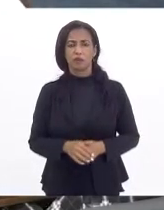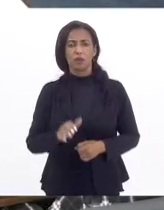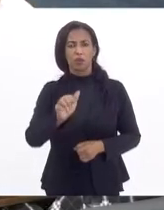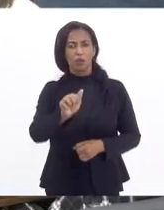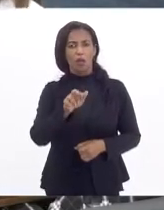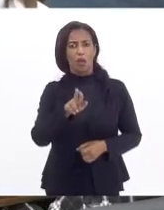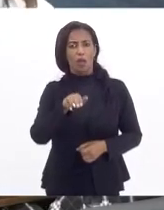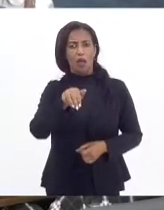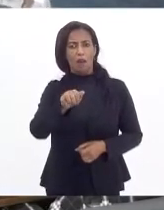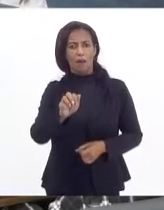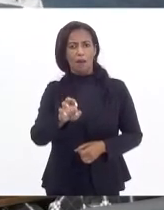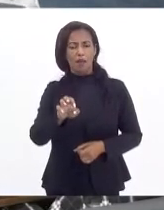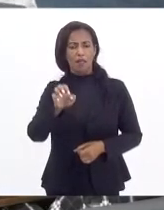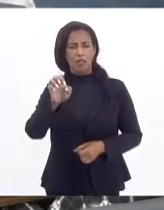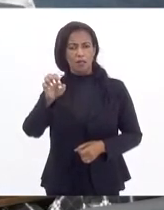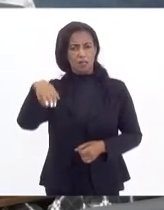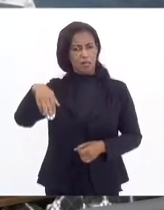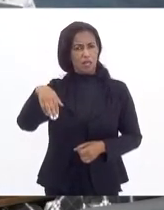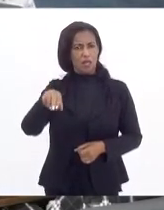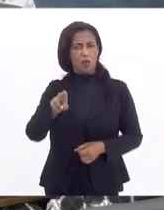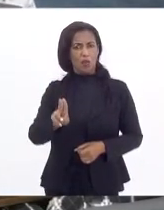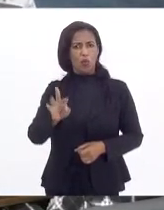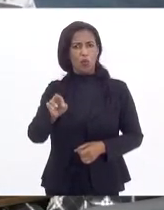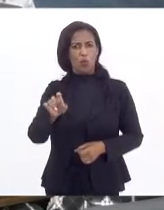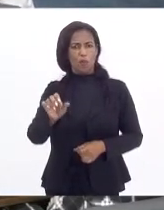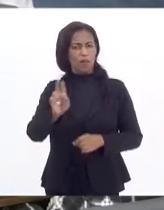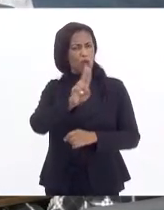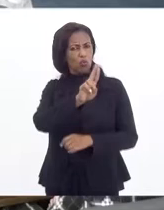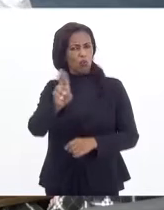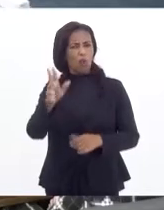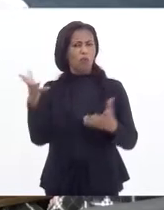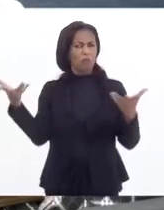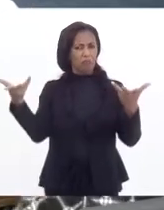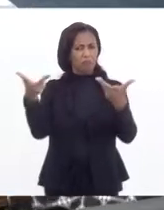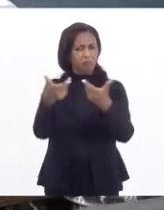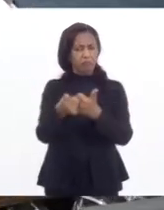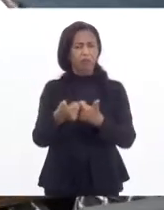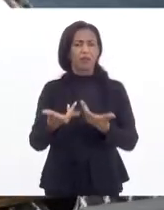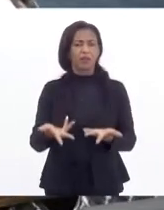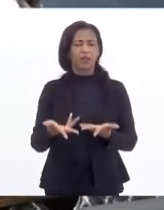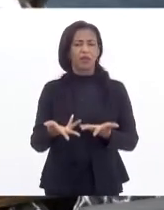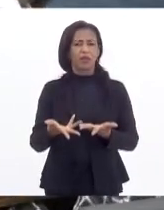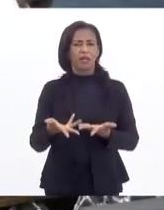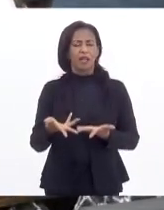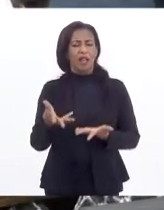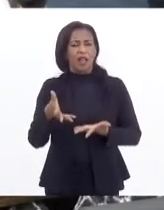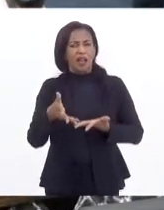da Utopia, aliás, que nome lindo, né? No momento que corre as crianças na fila do osso, debaixo de